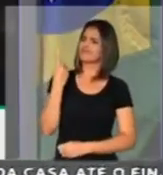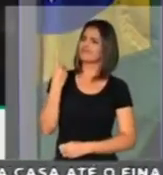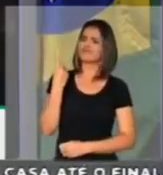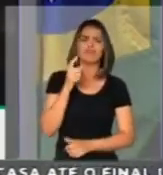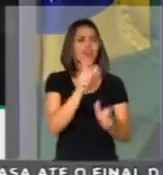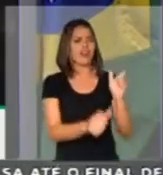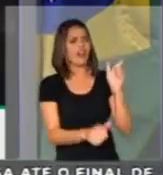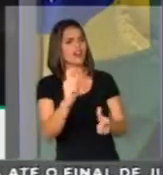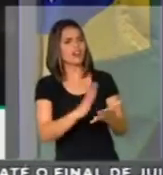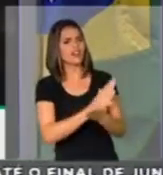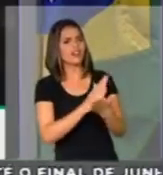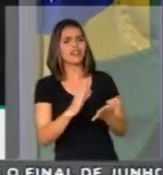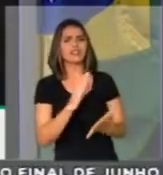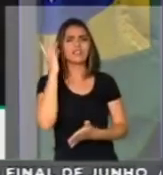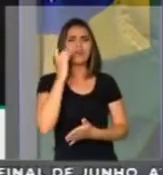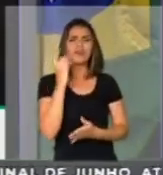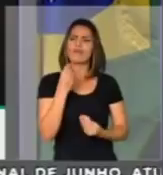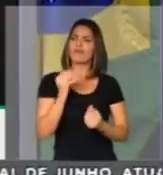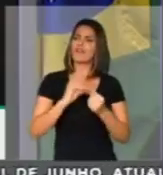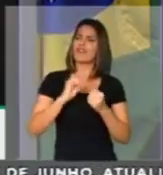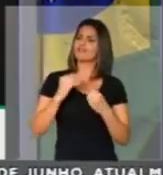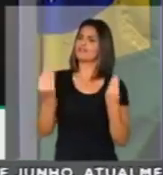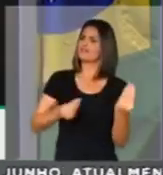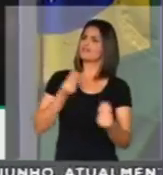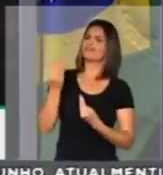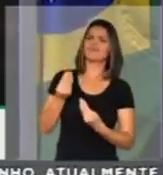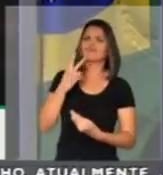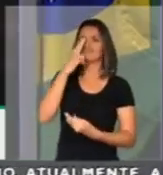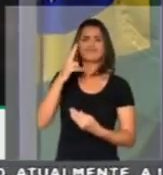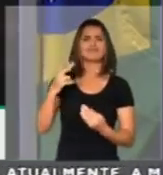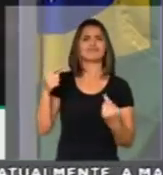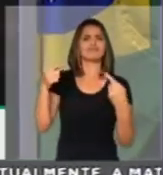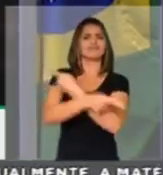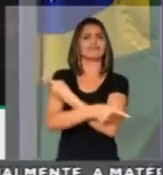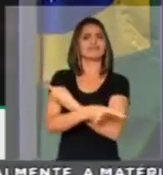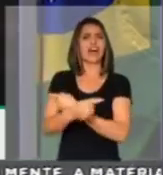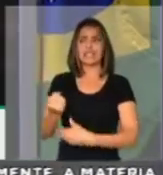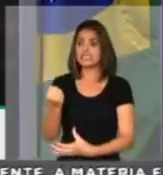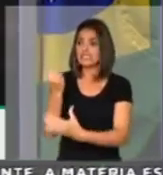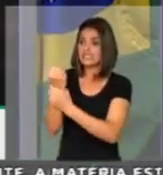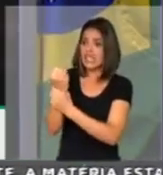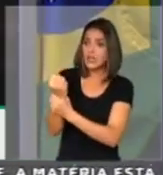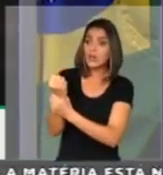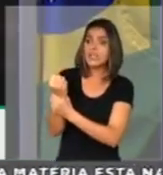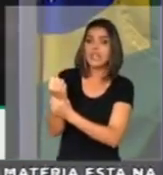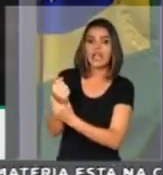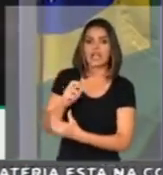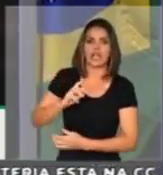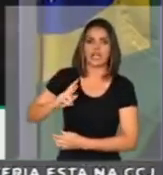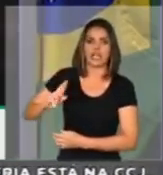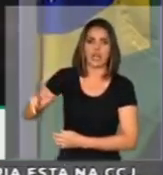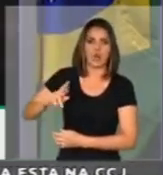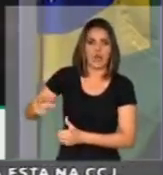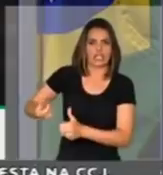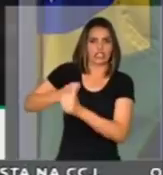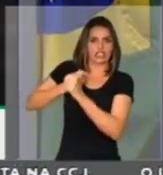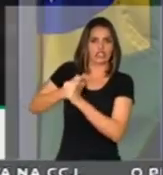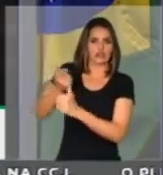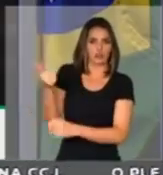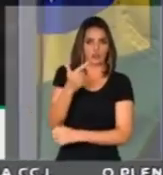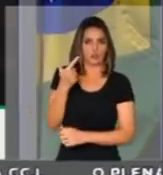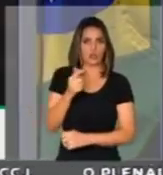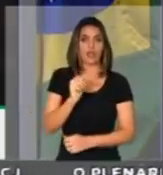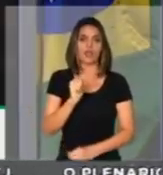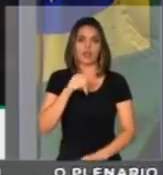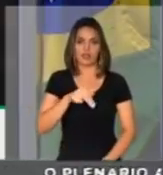parlamentares dão um triplo salto carpado para dizer ou que a seguridade não é deficitária, o que pelos próprios cálculos da ANFIP,